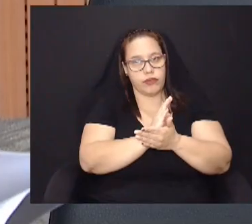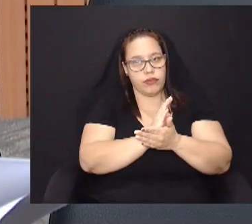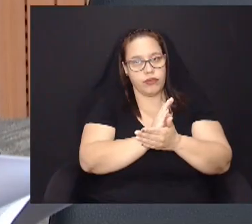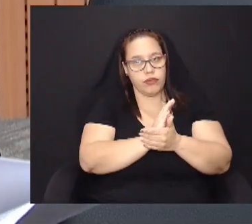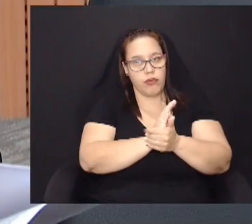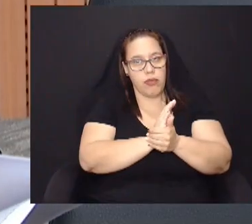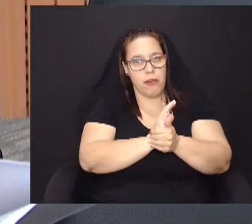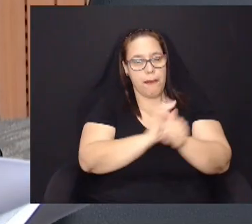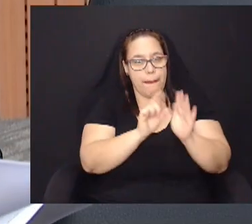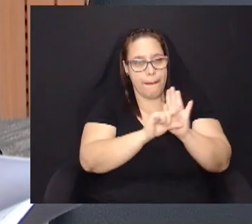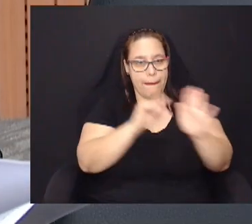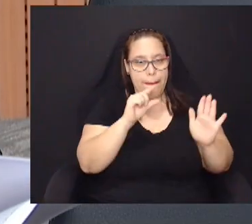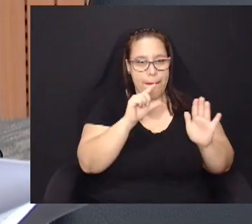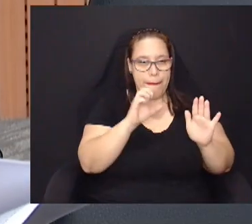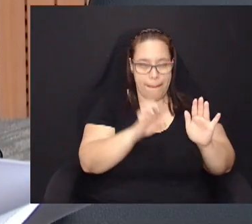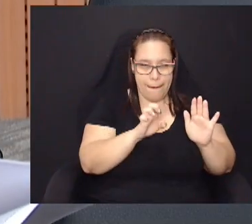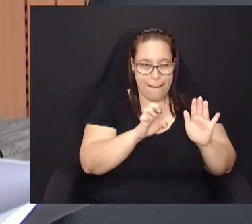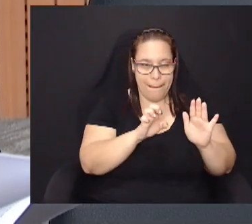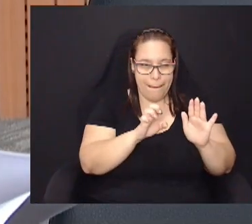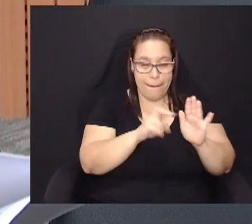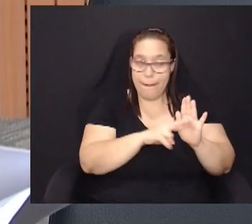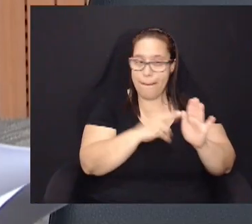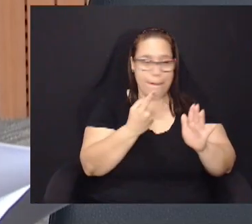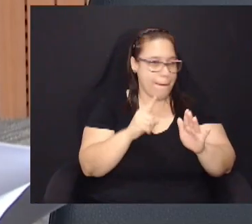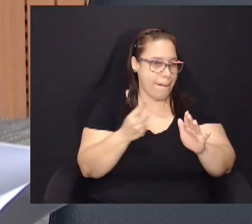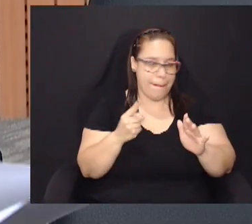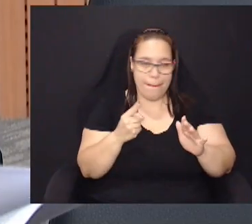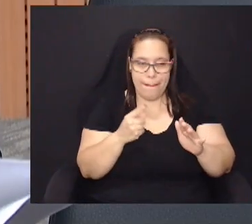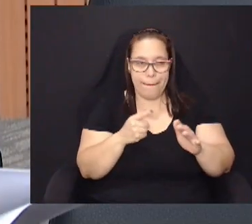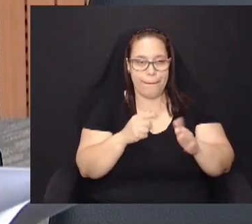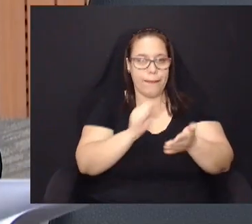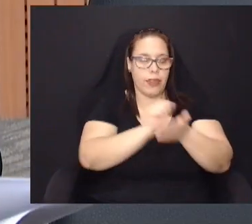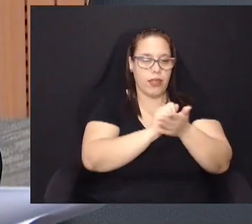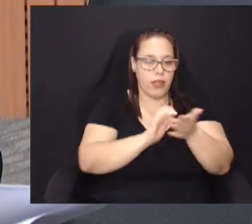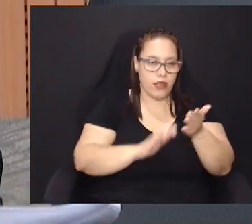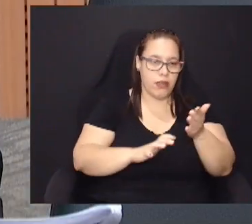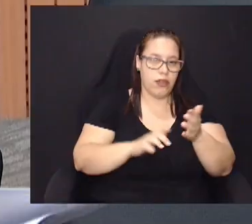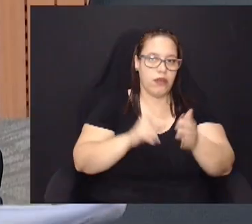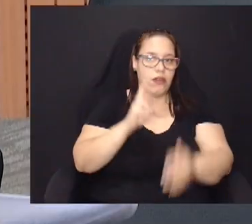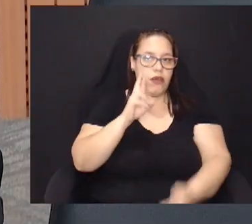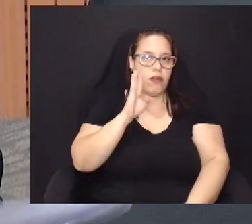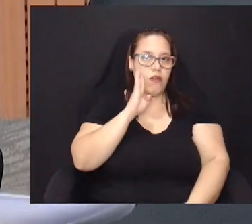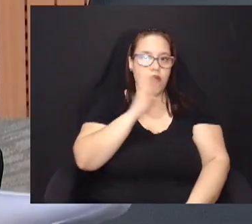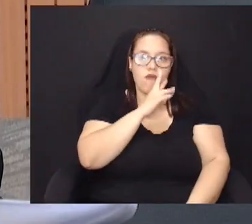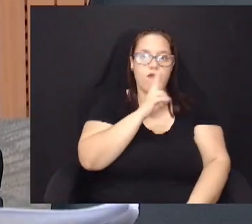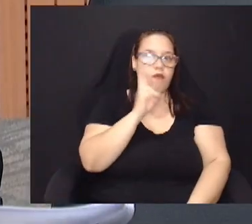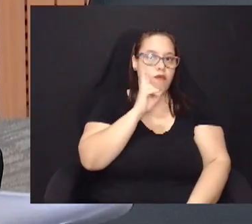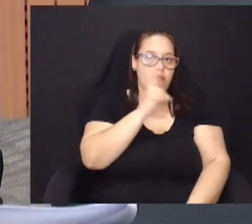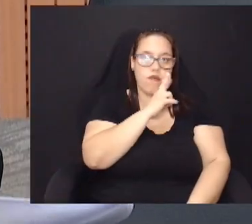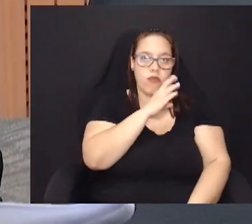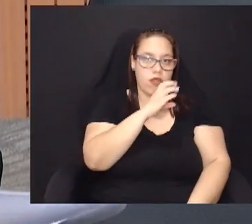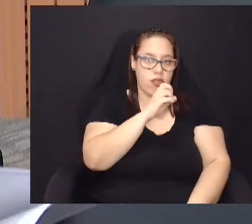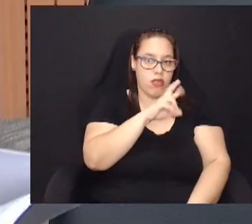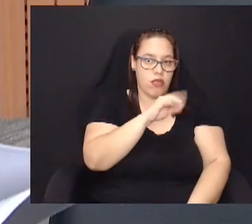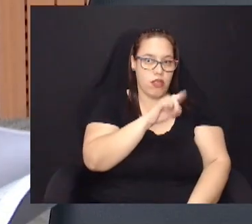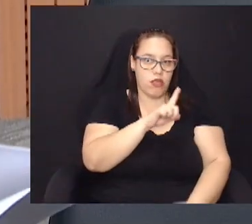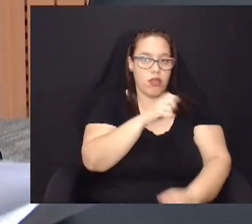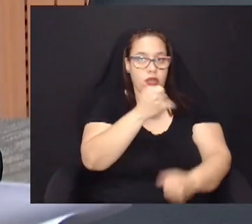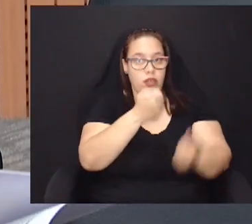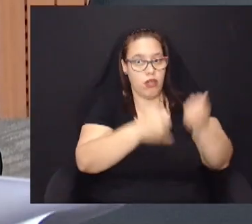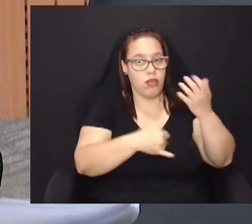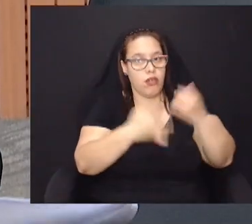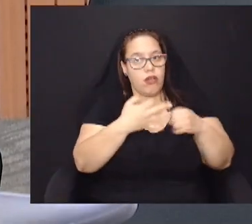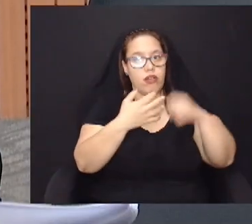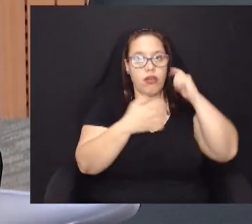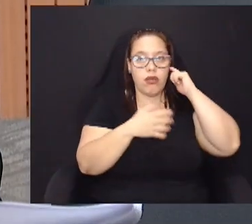E do inciso 2º não se aplica a atividades de bares e restaurantes com entretenimento. Aí a Carol pode depois explicar o motivo pelo